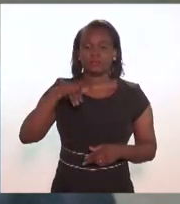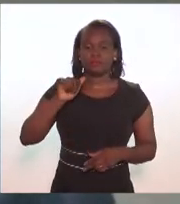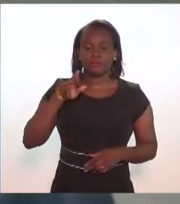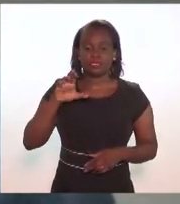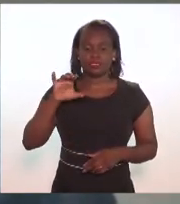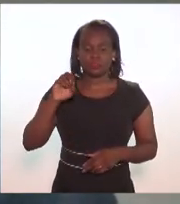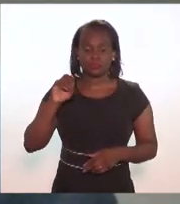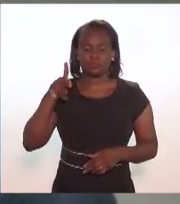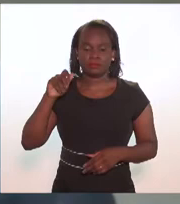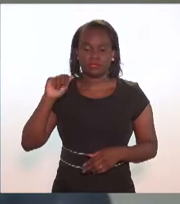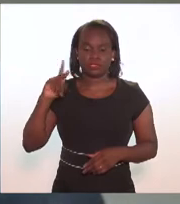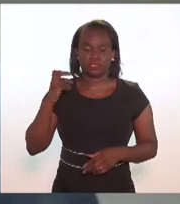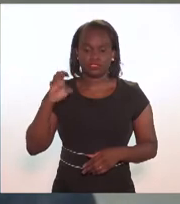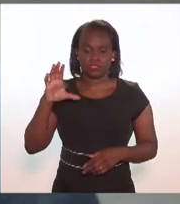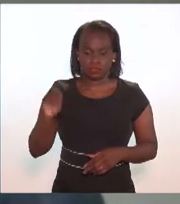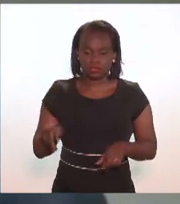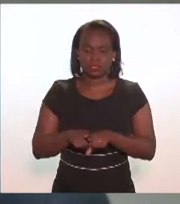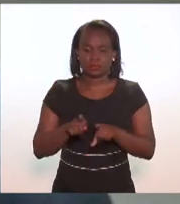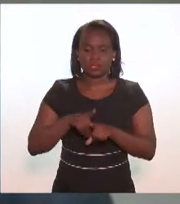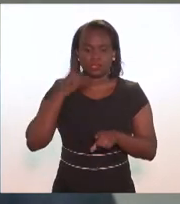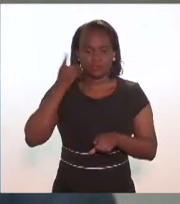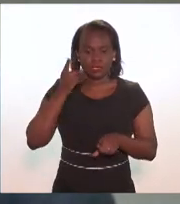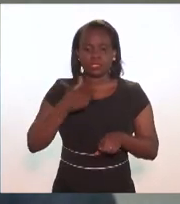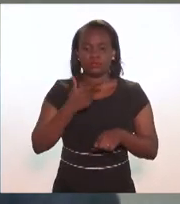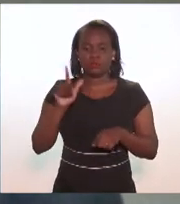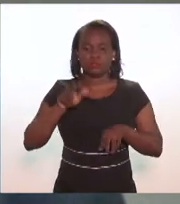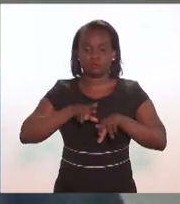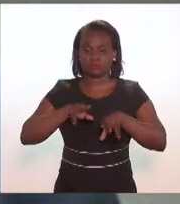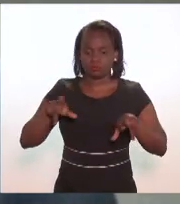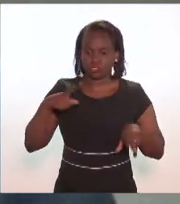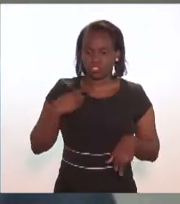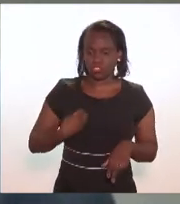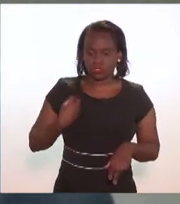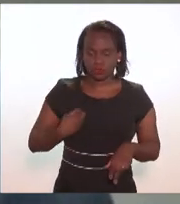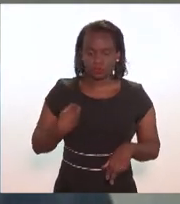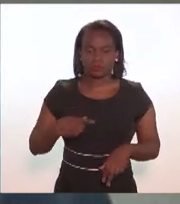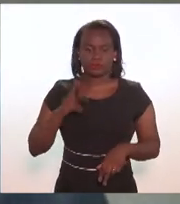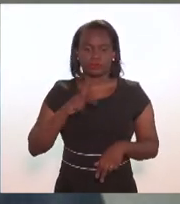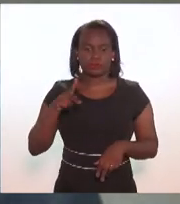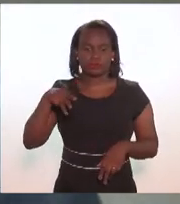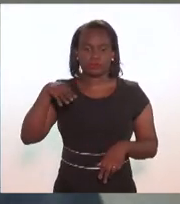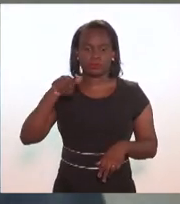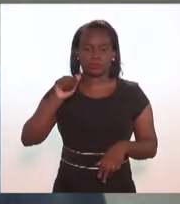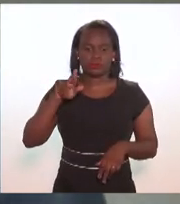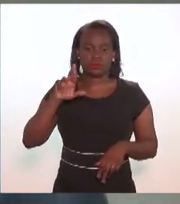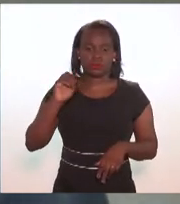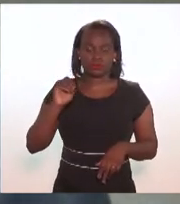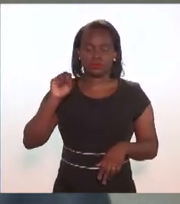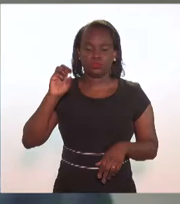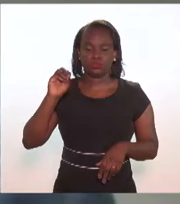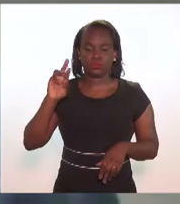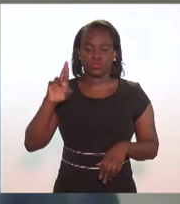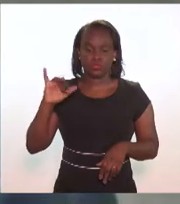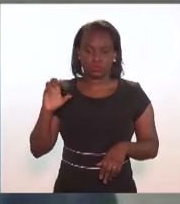líder do governo, e outros deputados eventualmente aqui presentes, professor Mauro Osório e